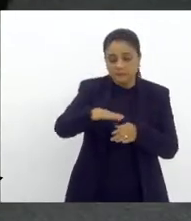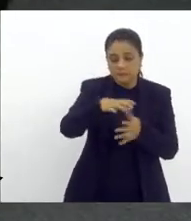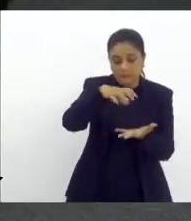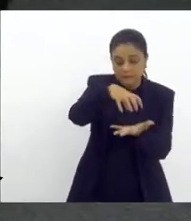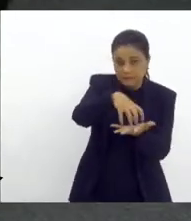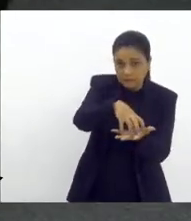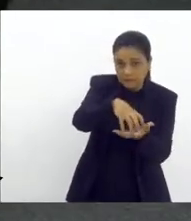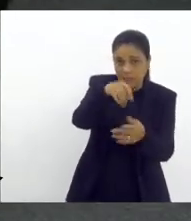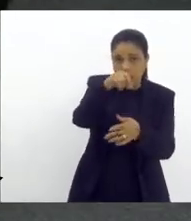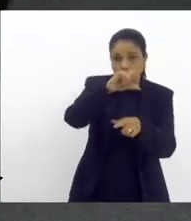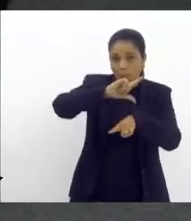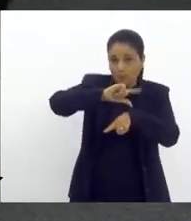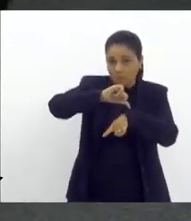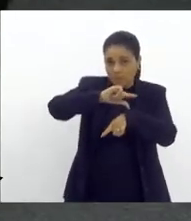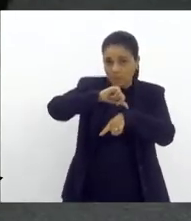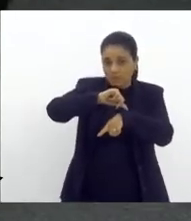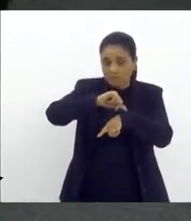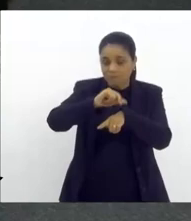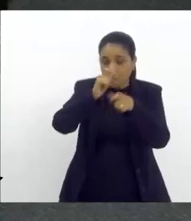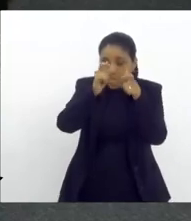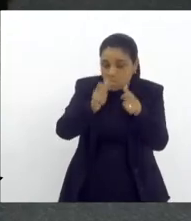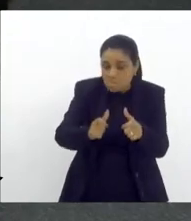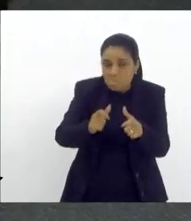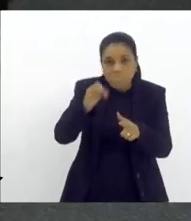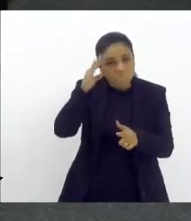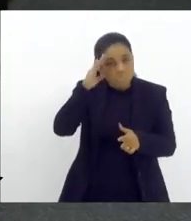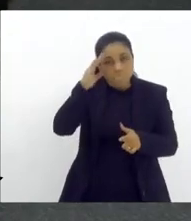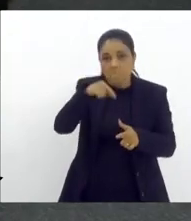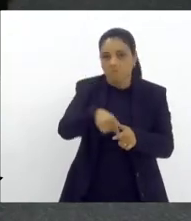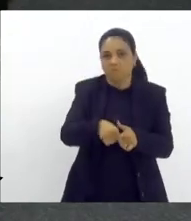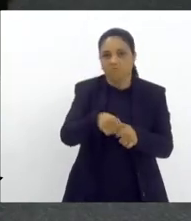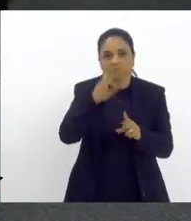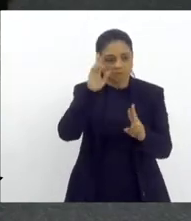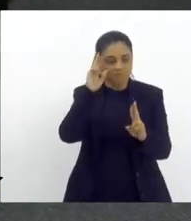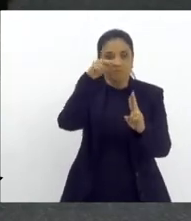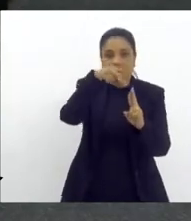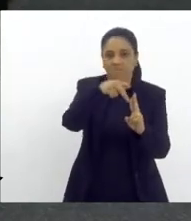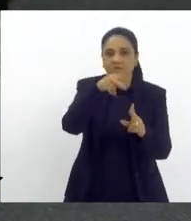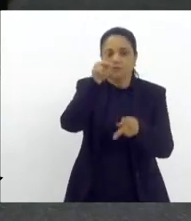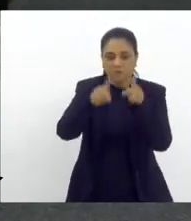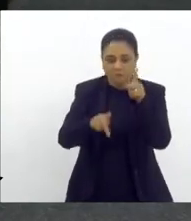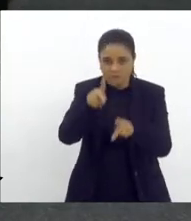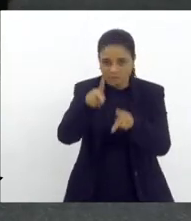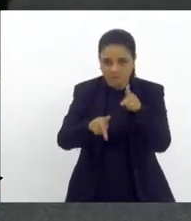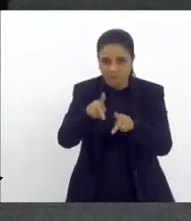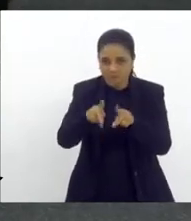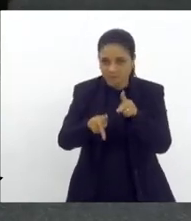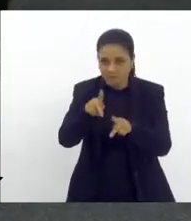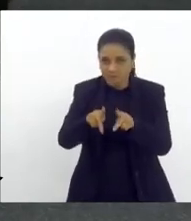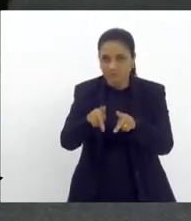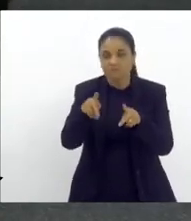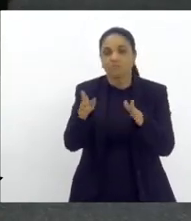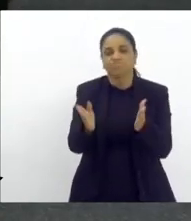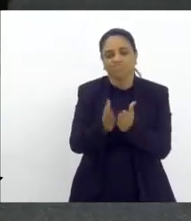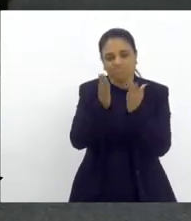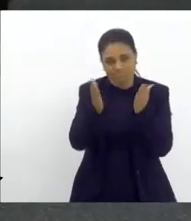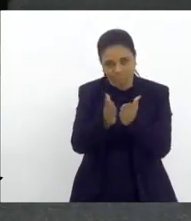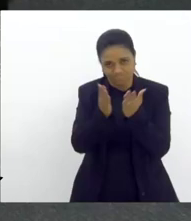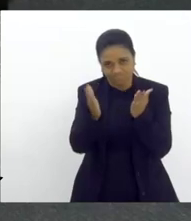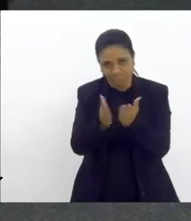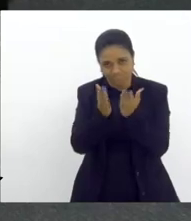um ponto importante crucial e referenciado já da população principalmente da população e situação